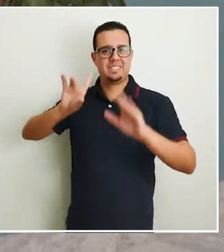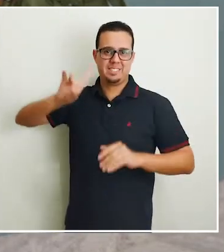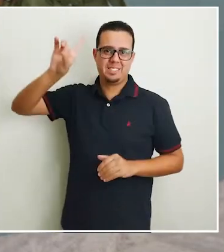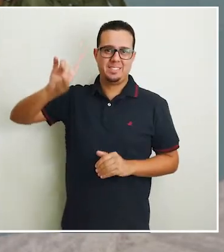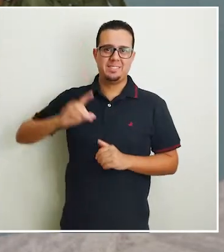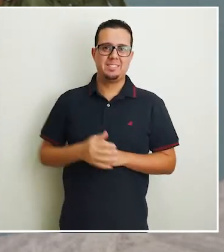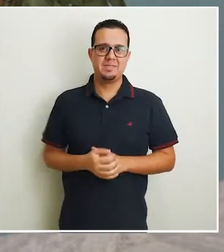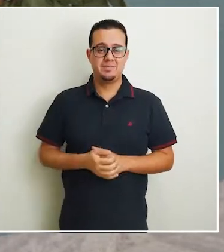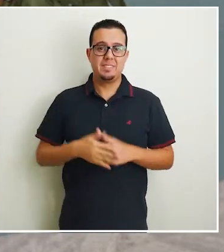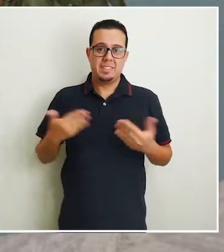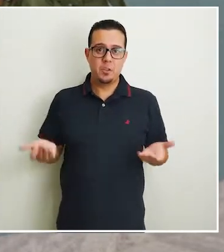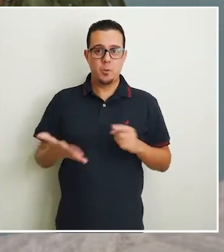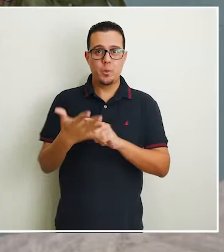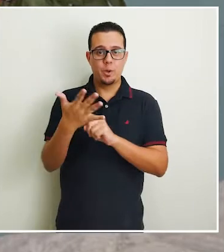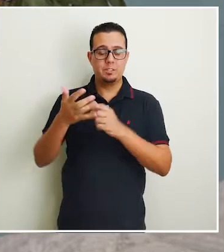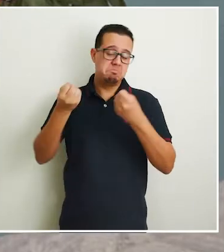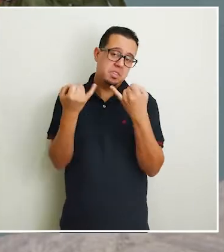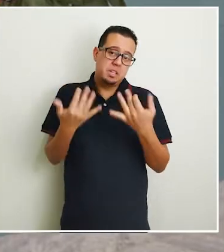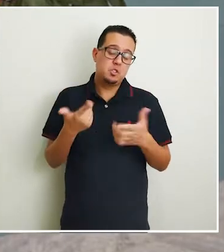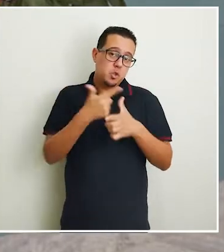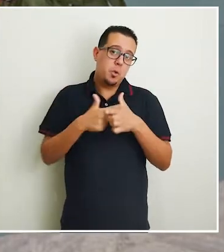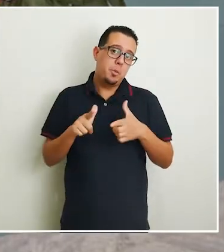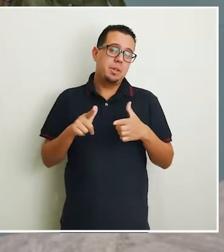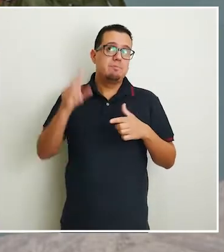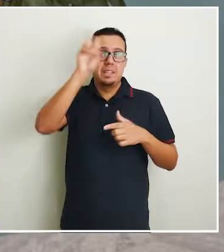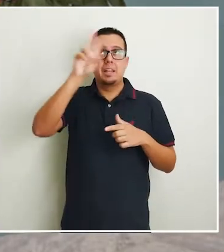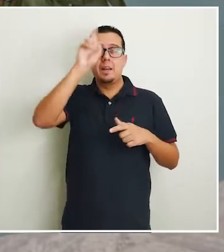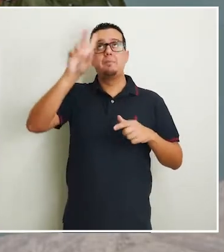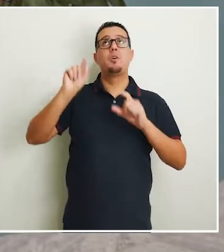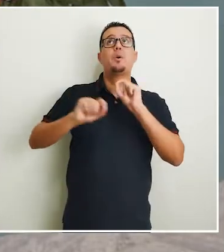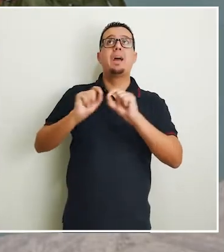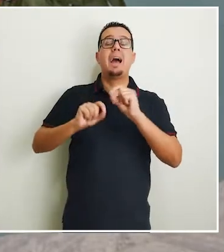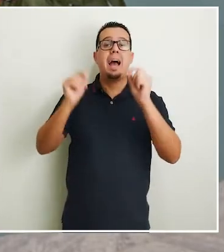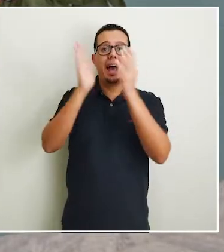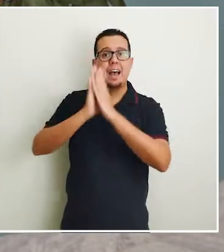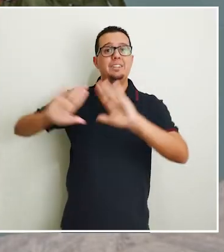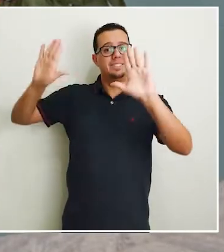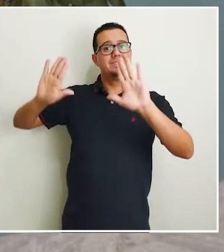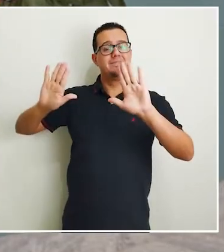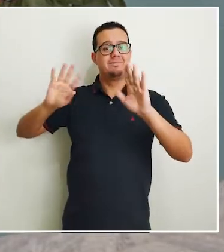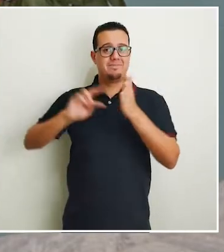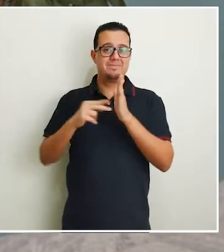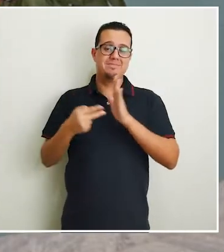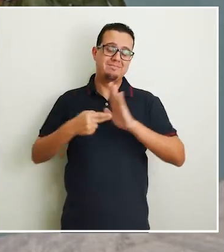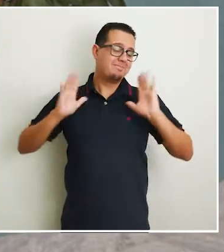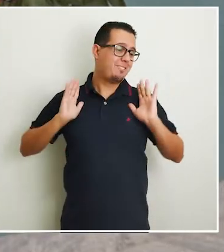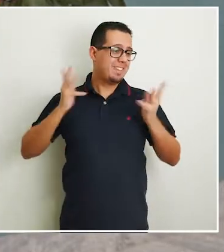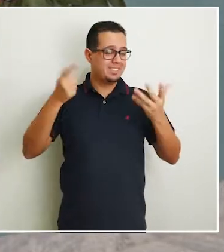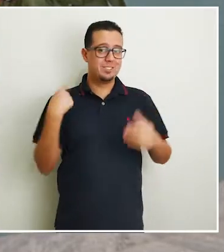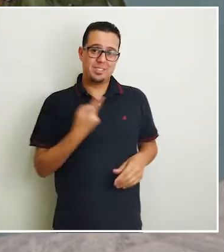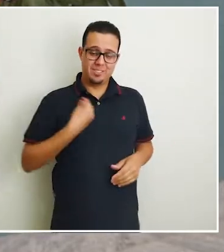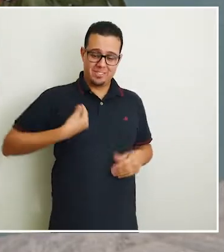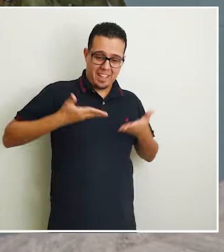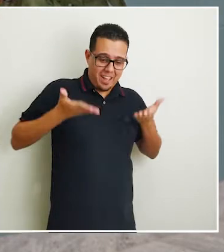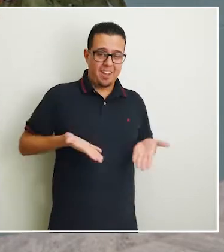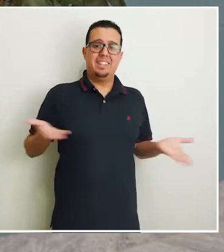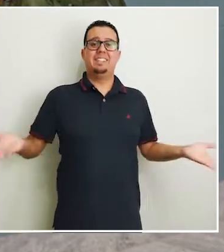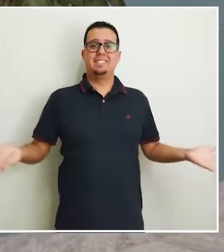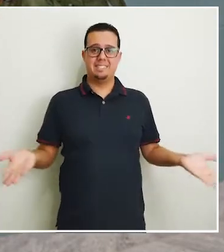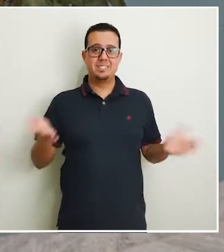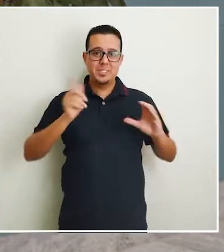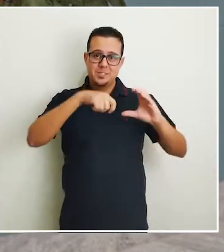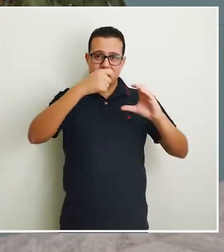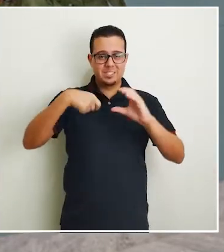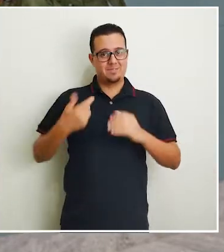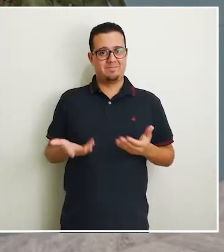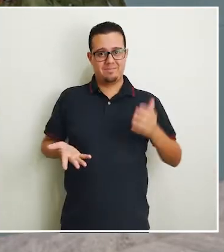isso nos remete um pouco à adoração, esse clima festivo em que a gente está inserido aqui. Então, gostaria